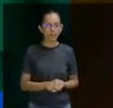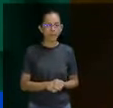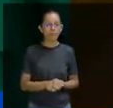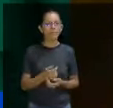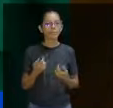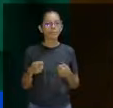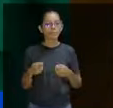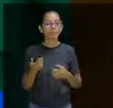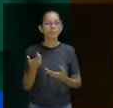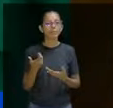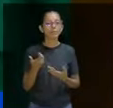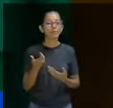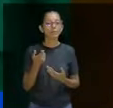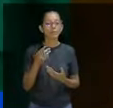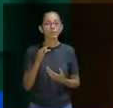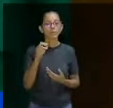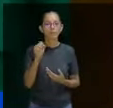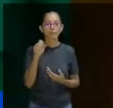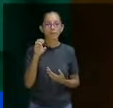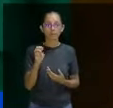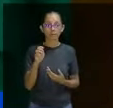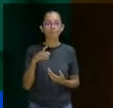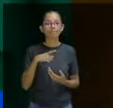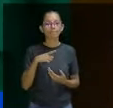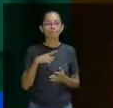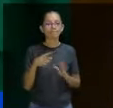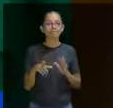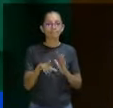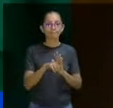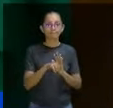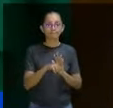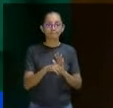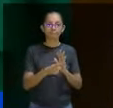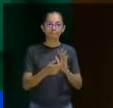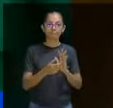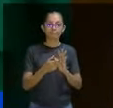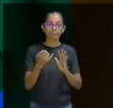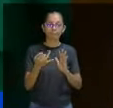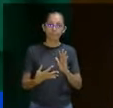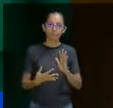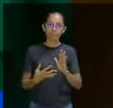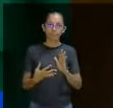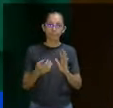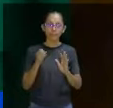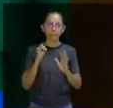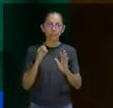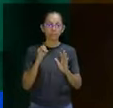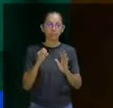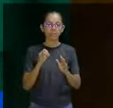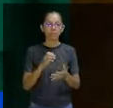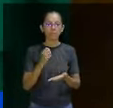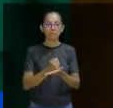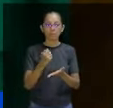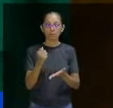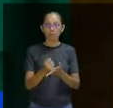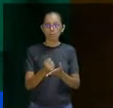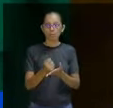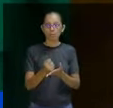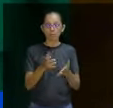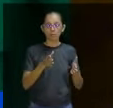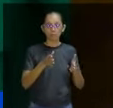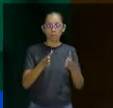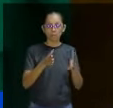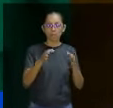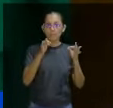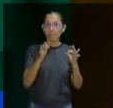da prestação de contas, o TSE tem firme jurisprudência no sentido de que não apresentados os documentos na oportunidade